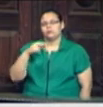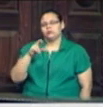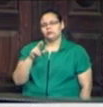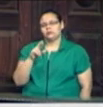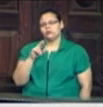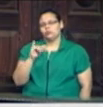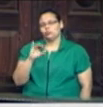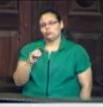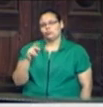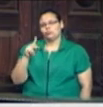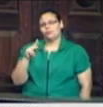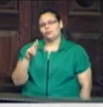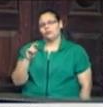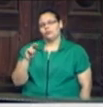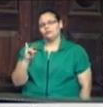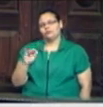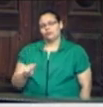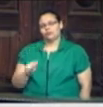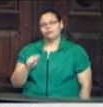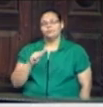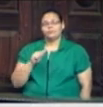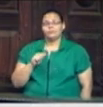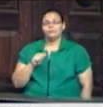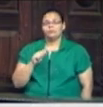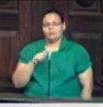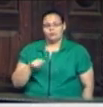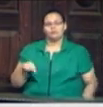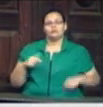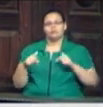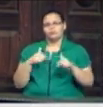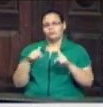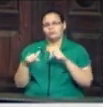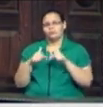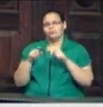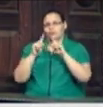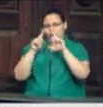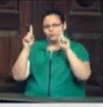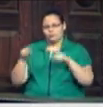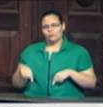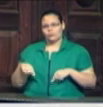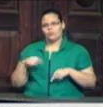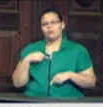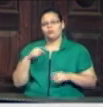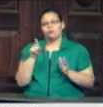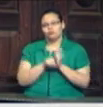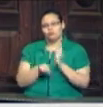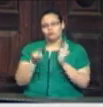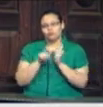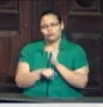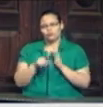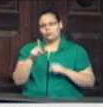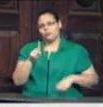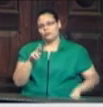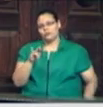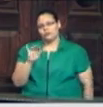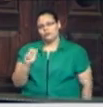com as terceirizações, servidor público prestando serviço público e descontando para o Rio Previdência. Muito obrigado.